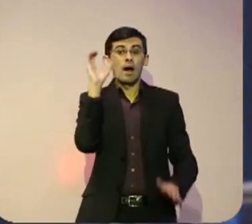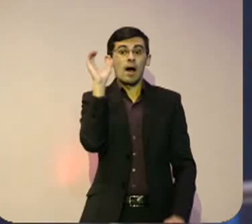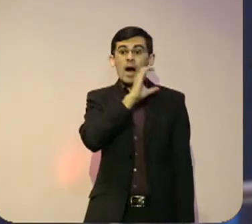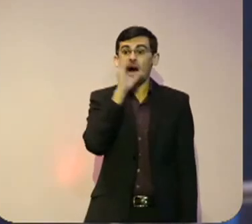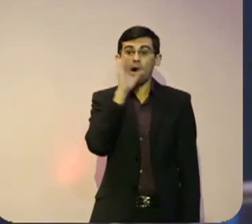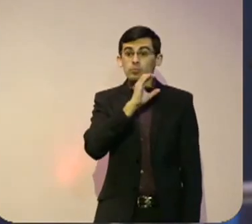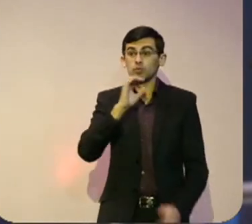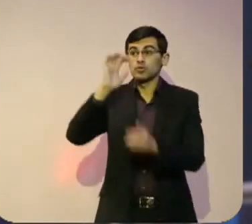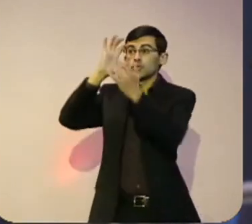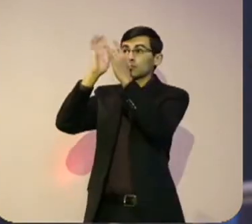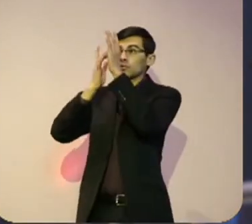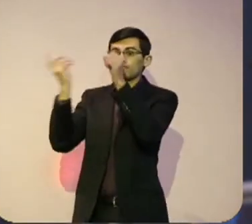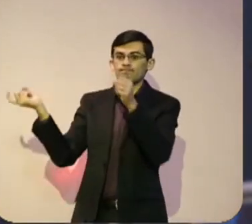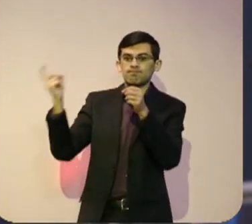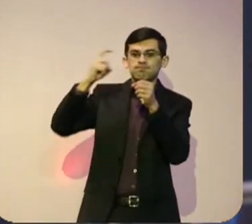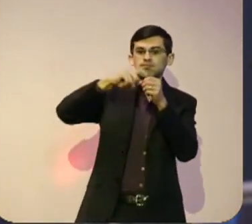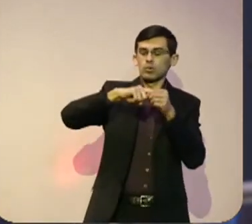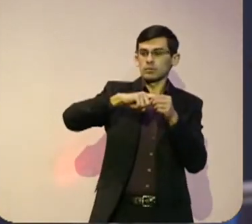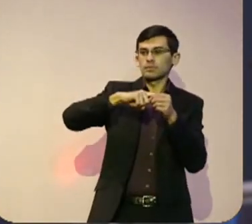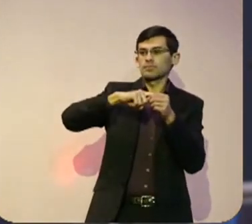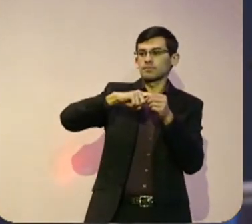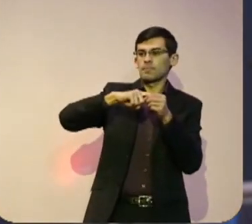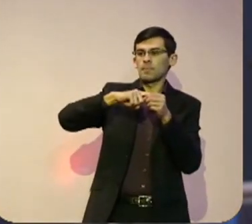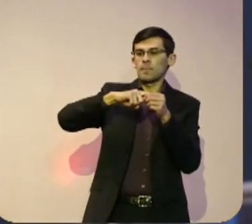virá o Senhor.